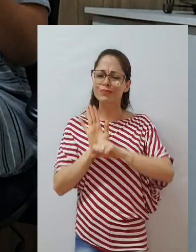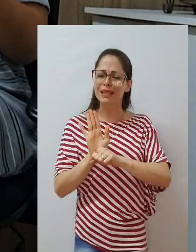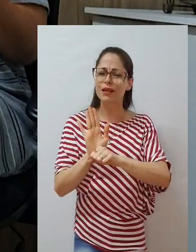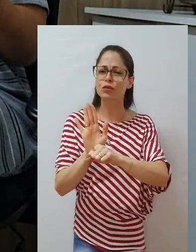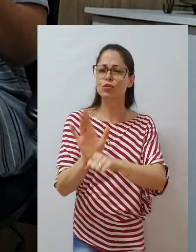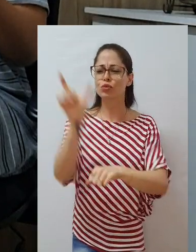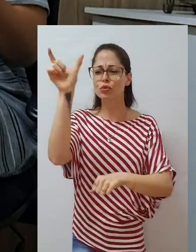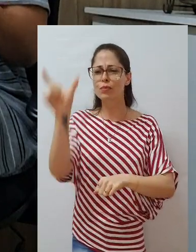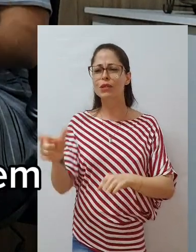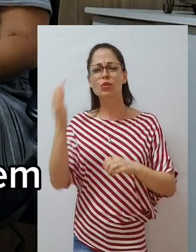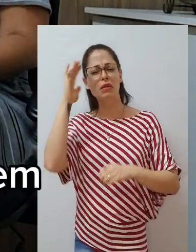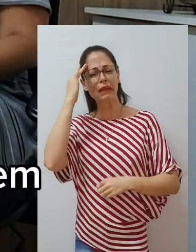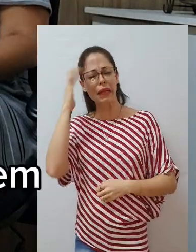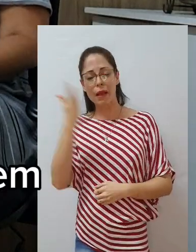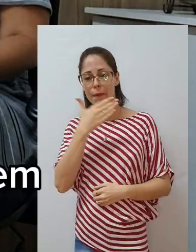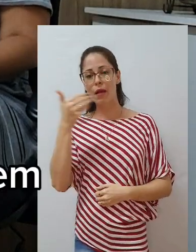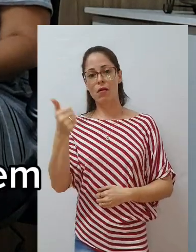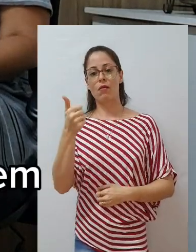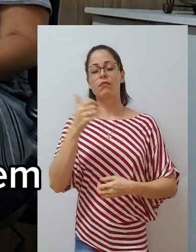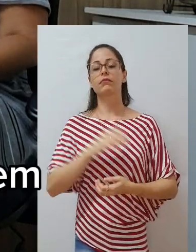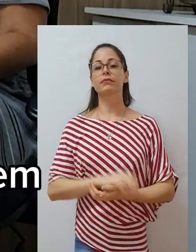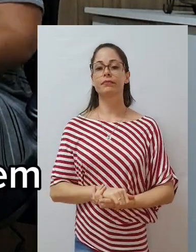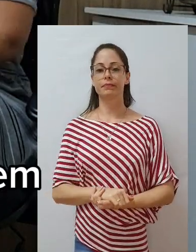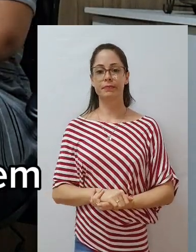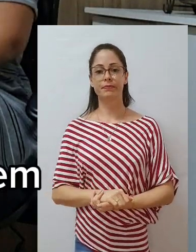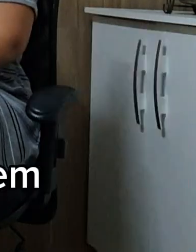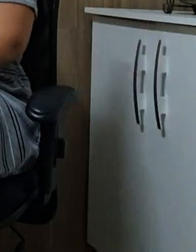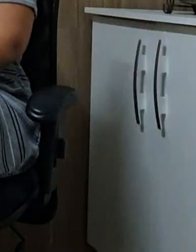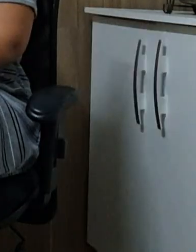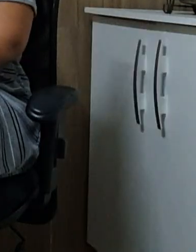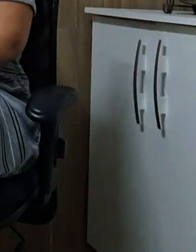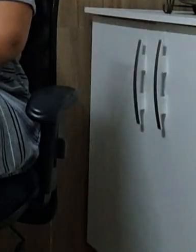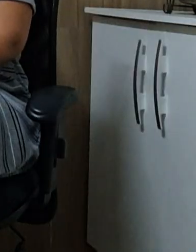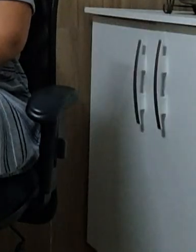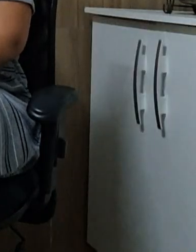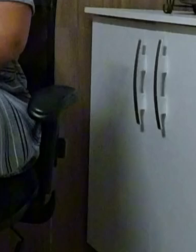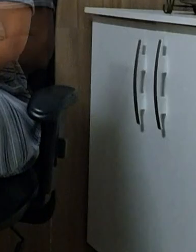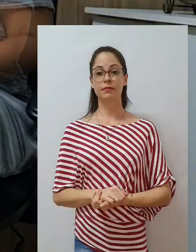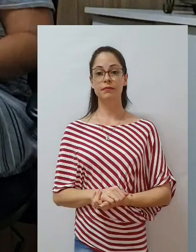que ajudam as pessoas a entenderem, a registrar melhor. Isso.